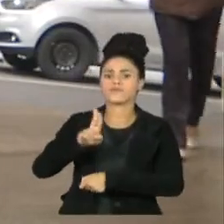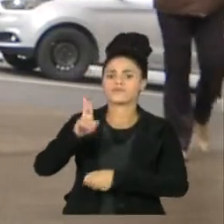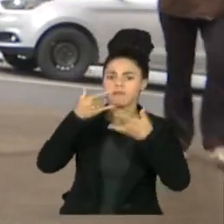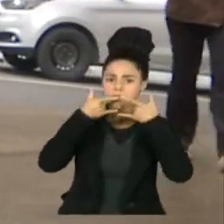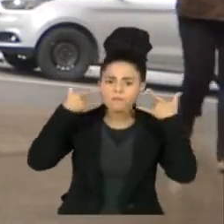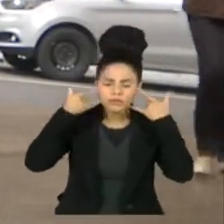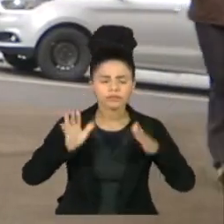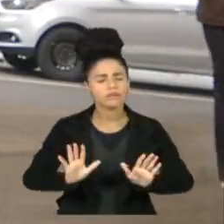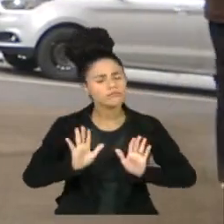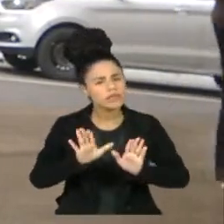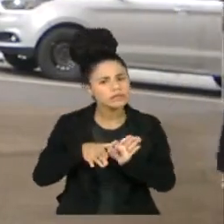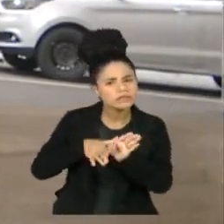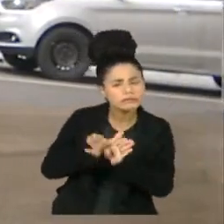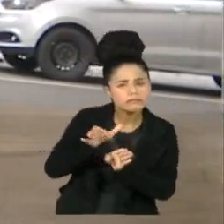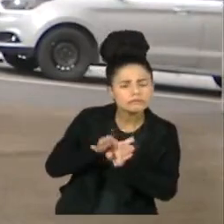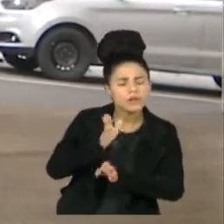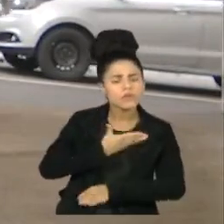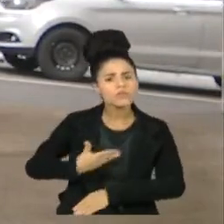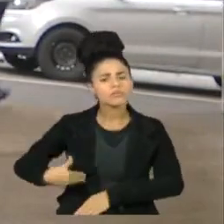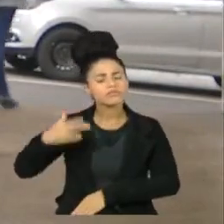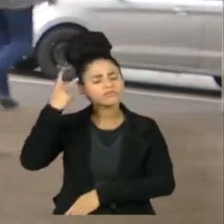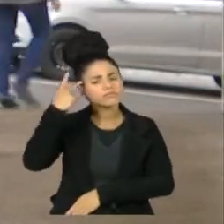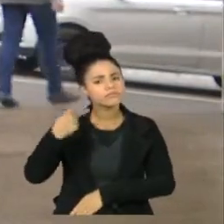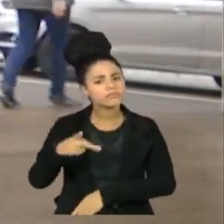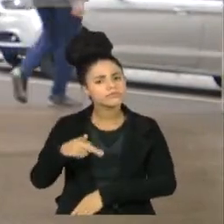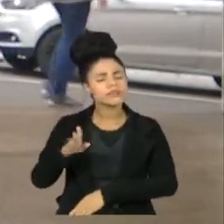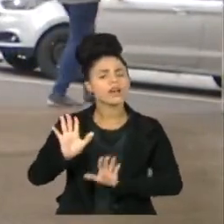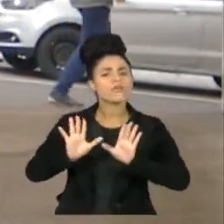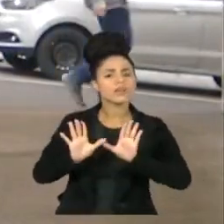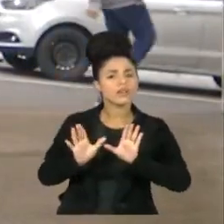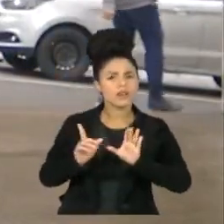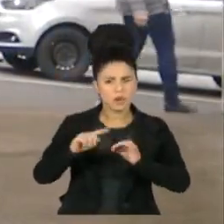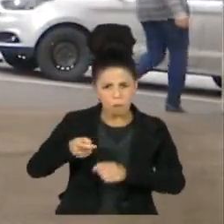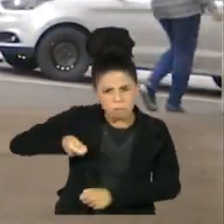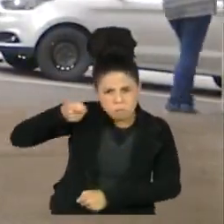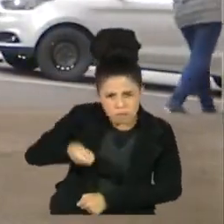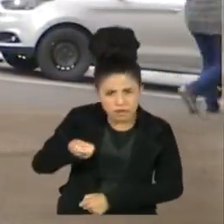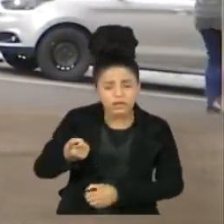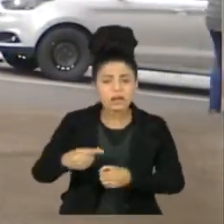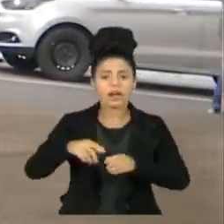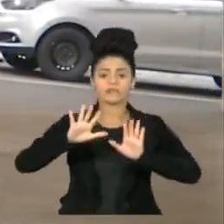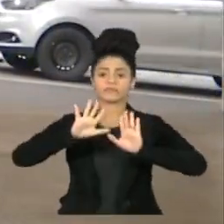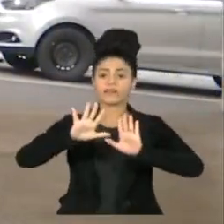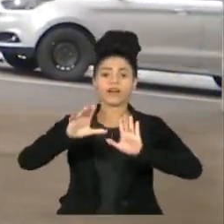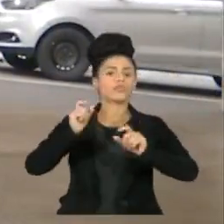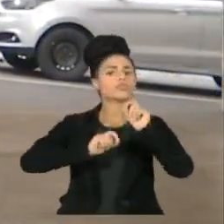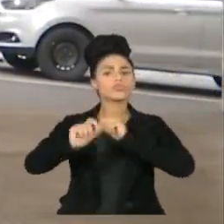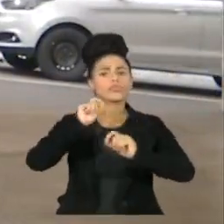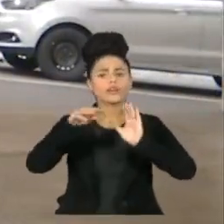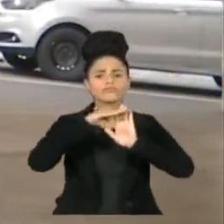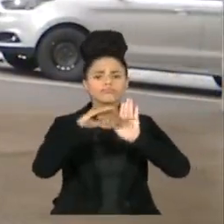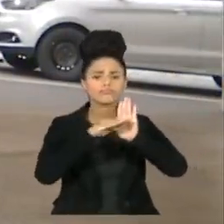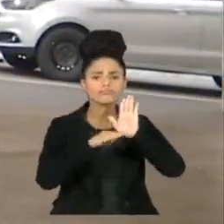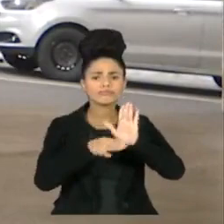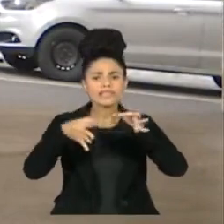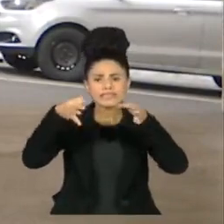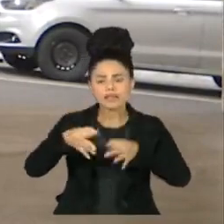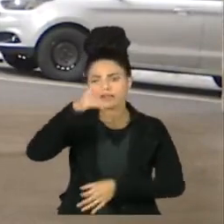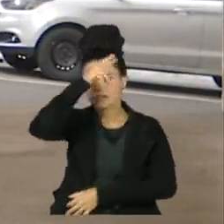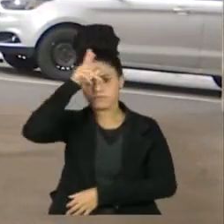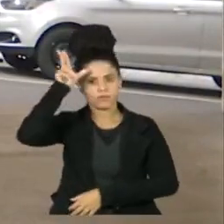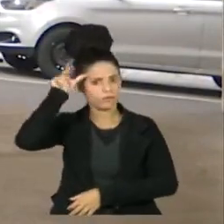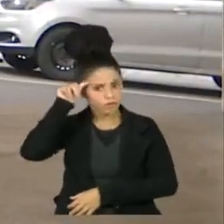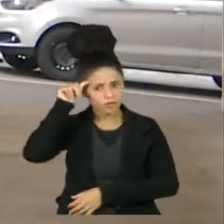dessa recomendação, o governo do estado não vai voltar a obrigar o uso de máscaras. Essa norma deve ser regulamentada pelas